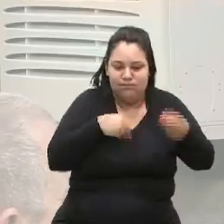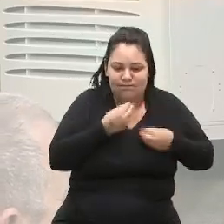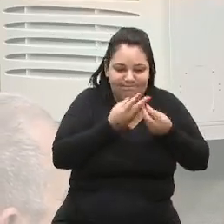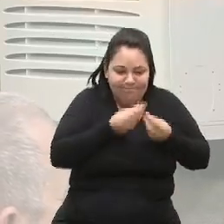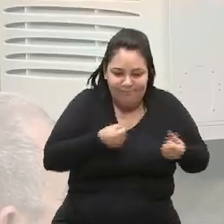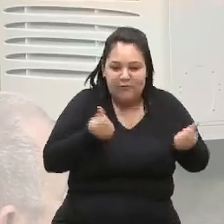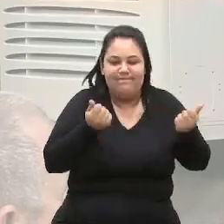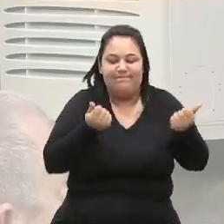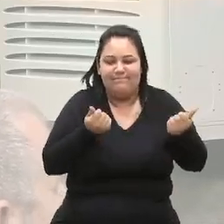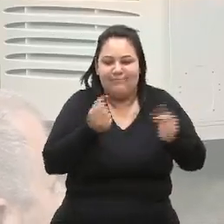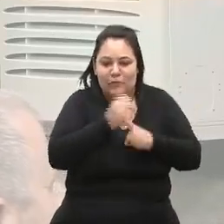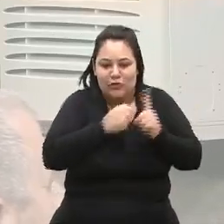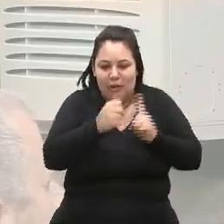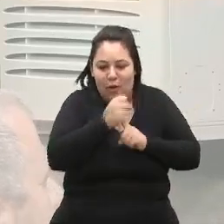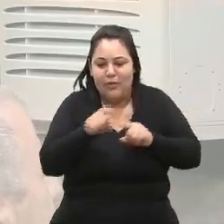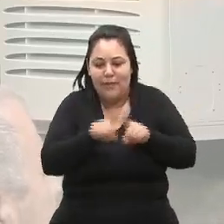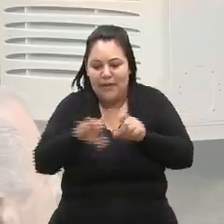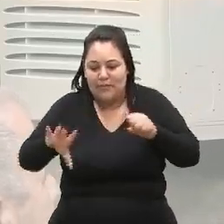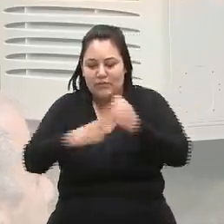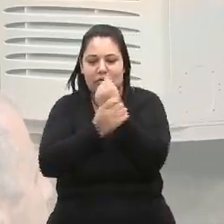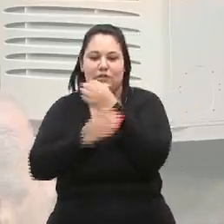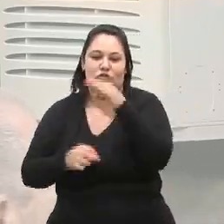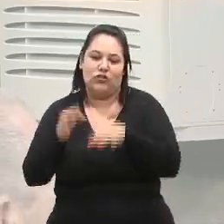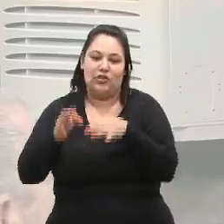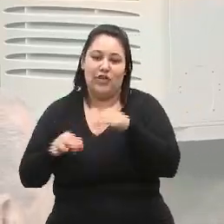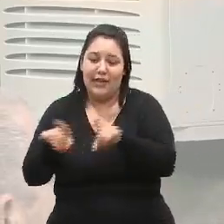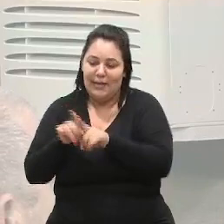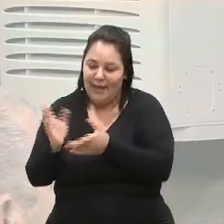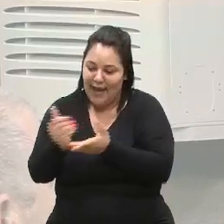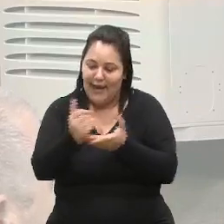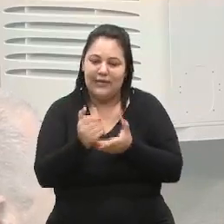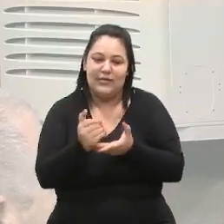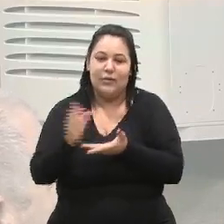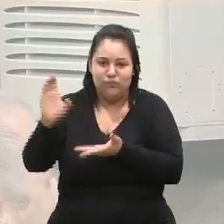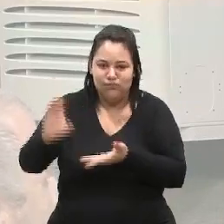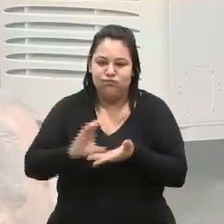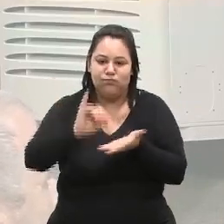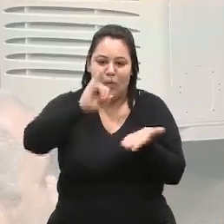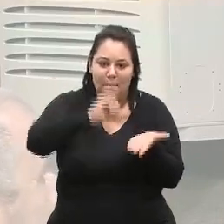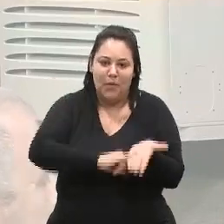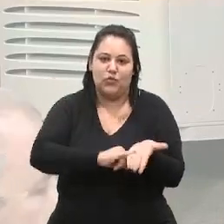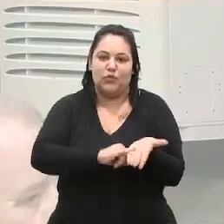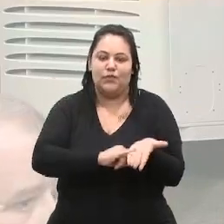segurança jurídica e também da questão da arrecadação municipal, que estará